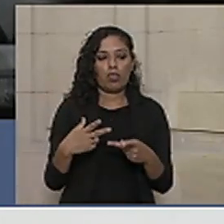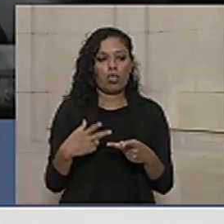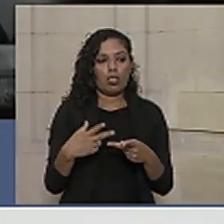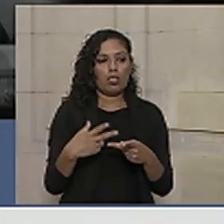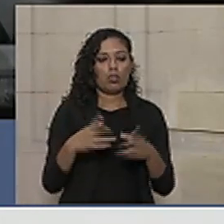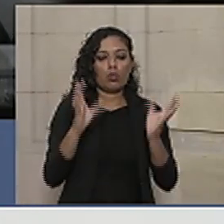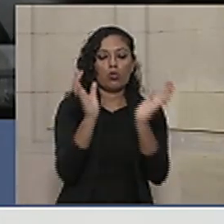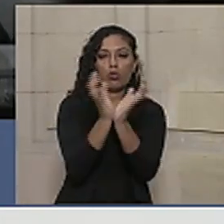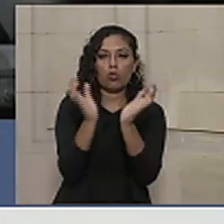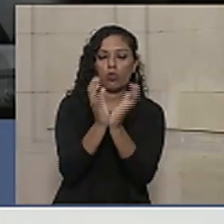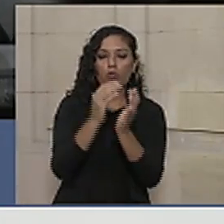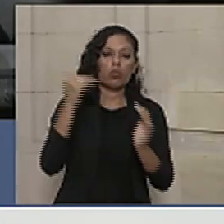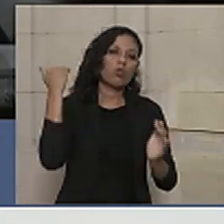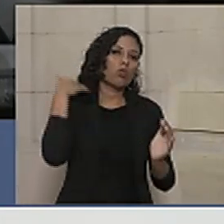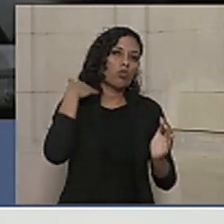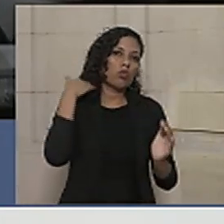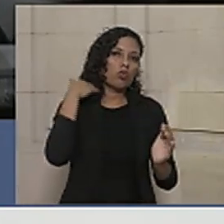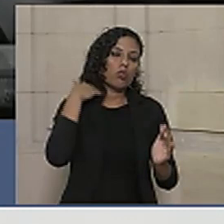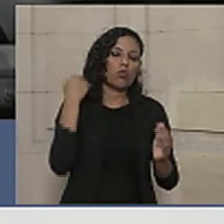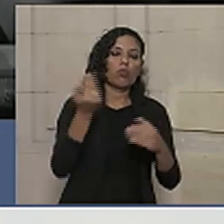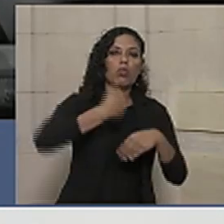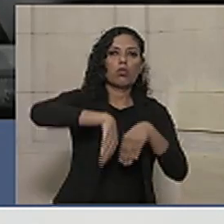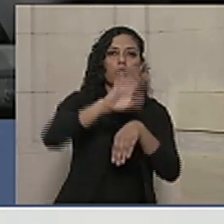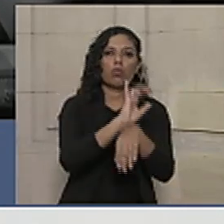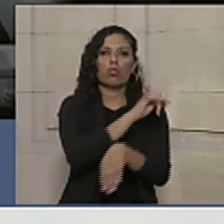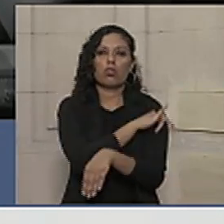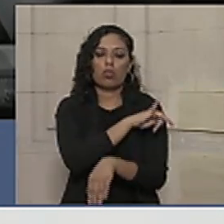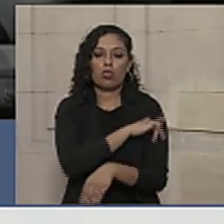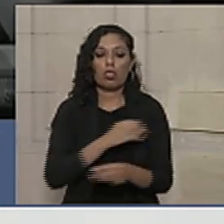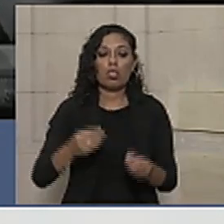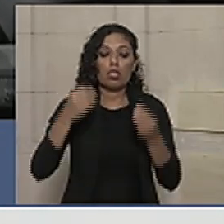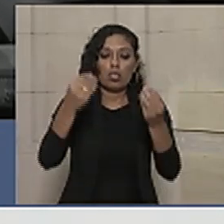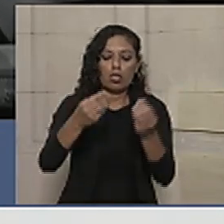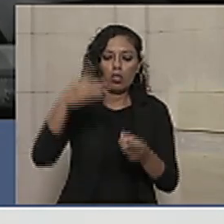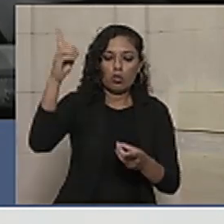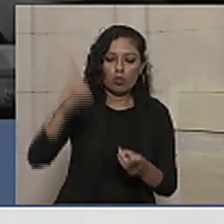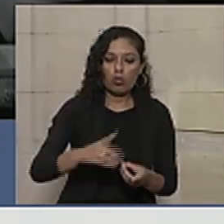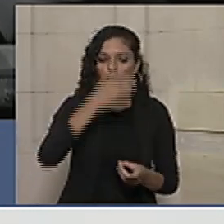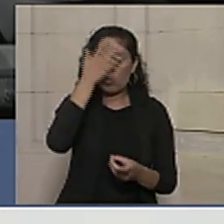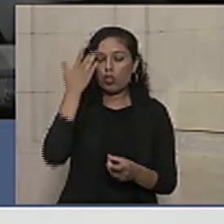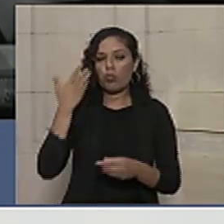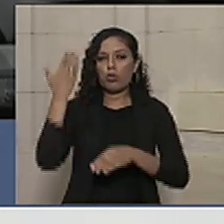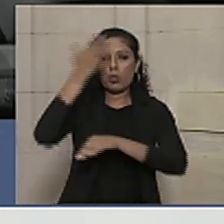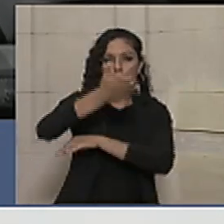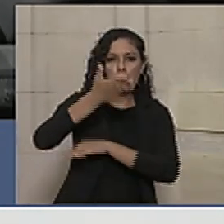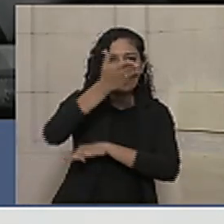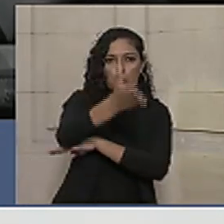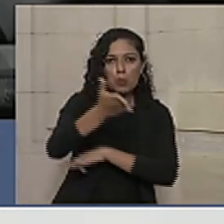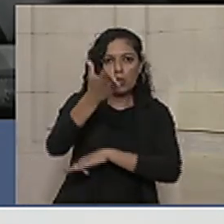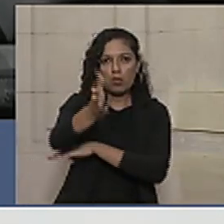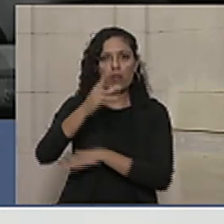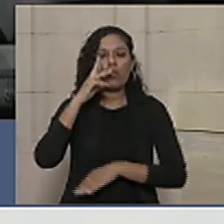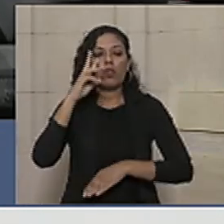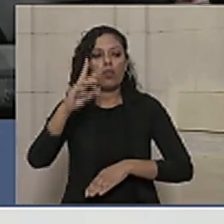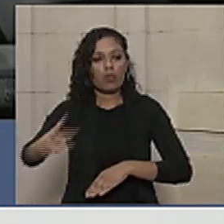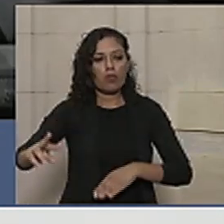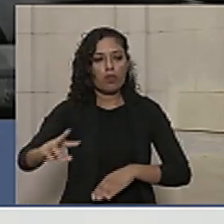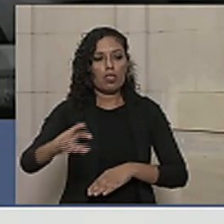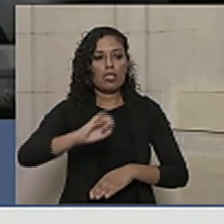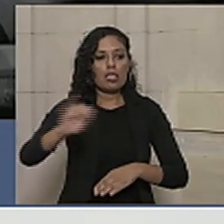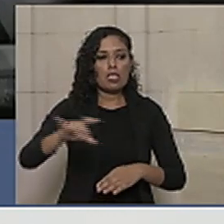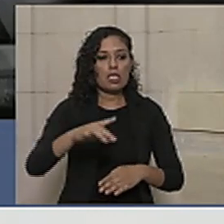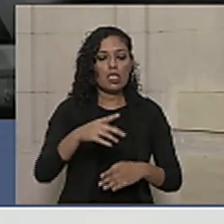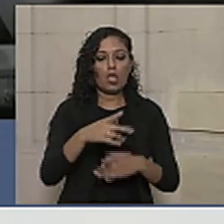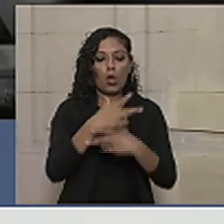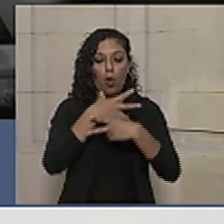instituições bancárias localizadas no âmbito do Estado do Rio de Janeiro permitam o acesso de clientes ao interior da agência quando o sistema se encontrar